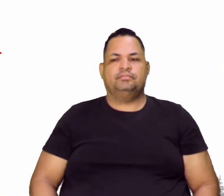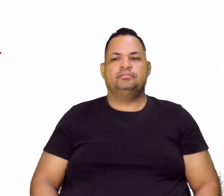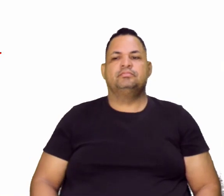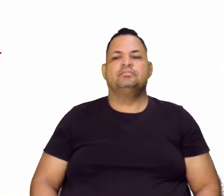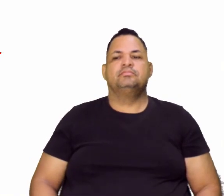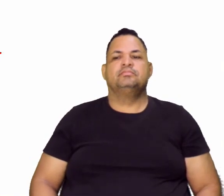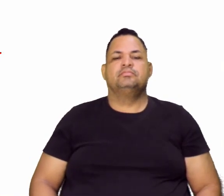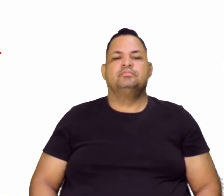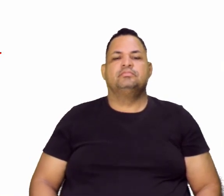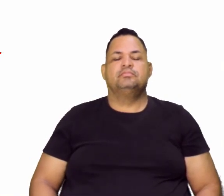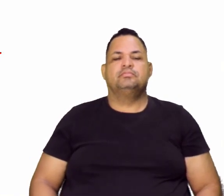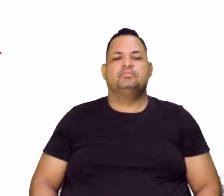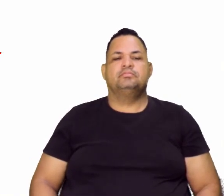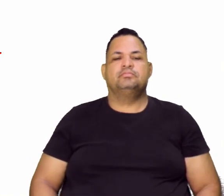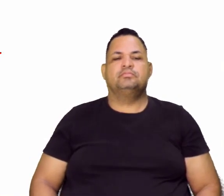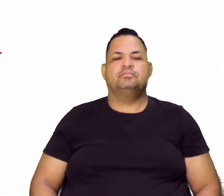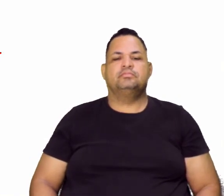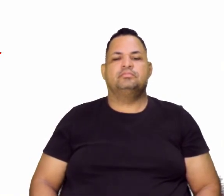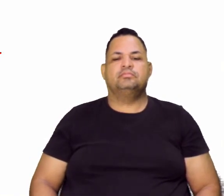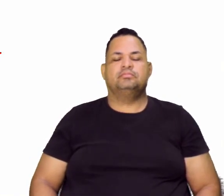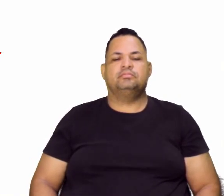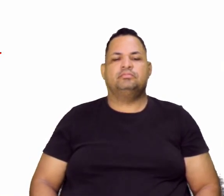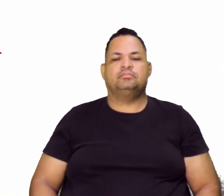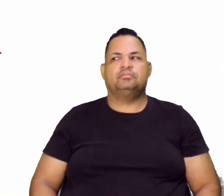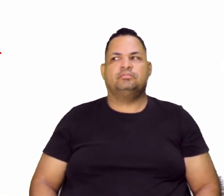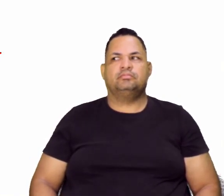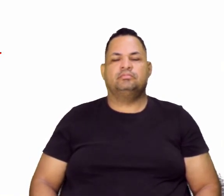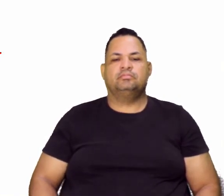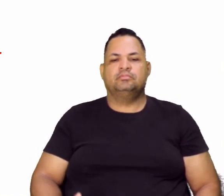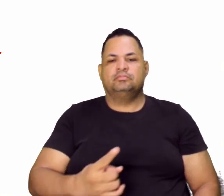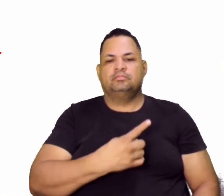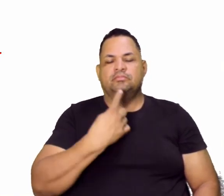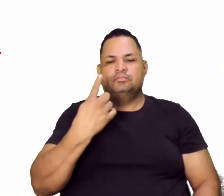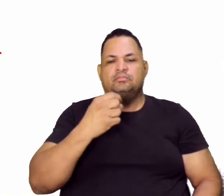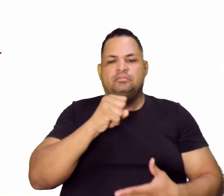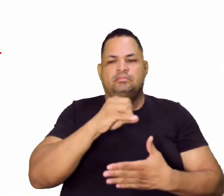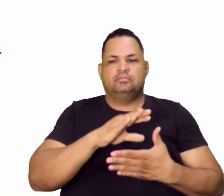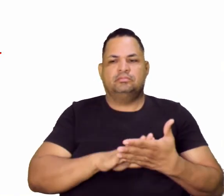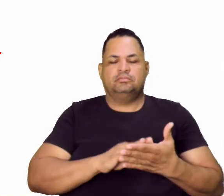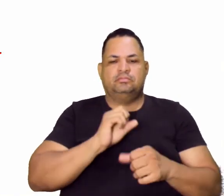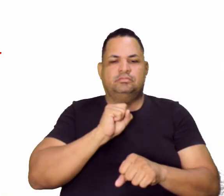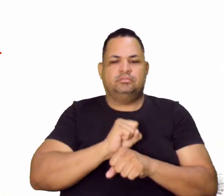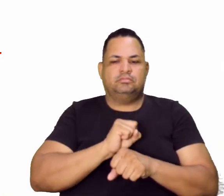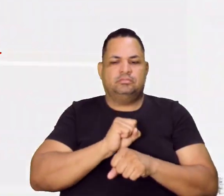bem, queridos, foram essas as nossas atividades.